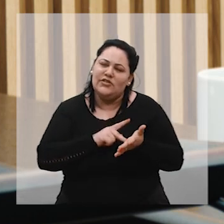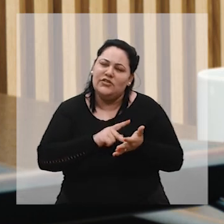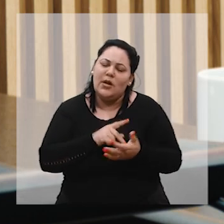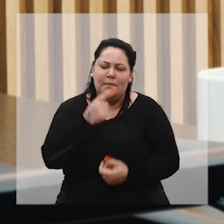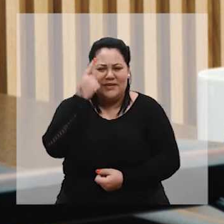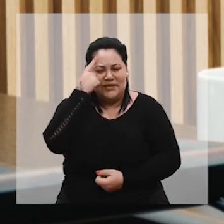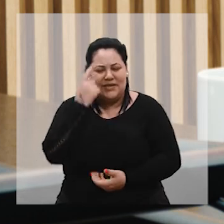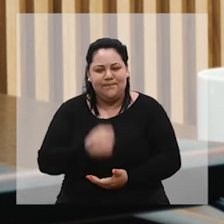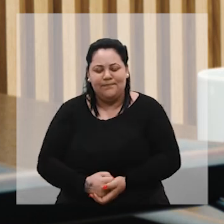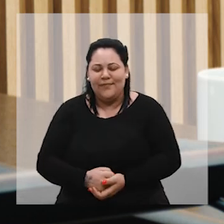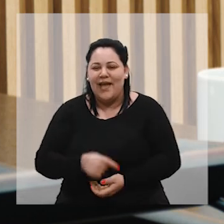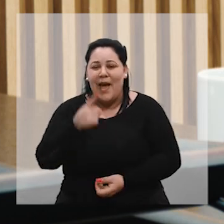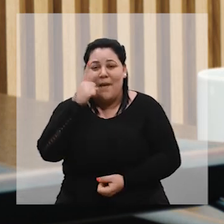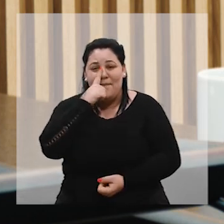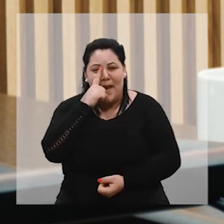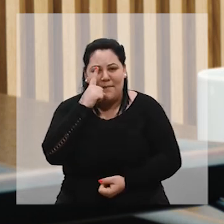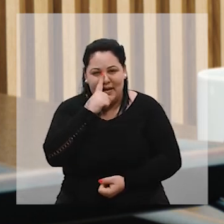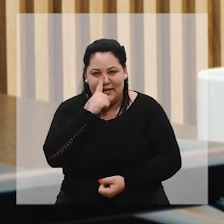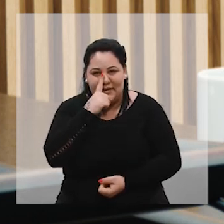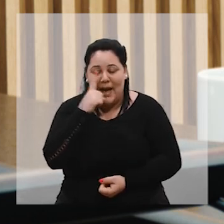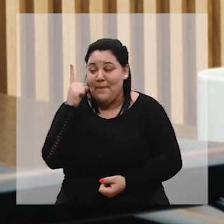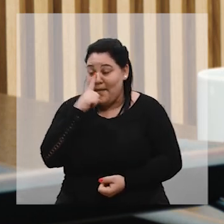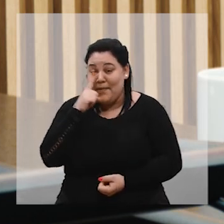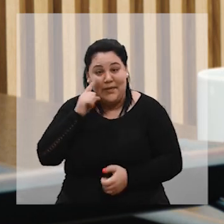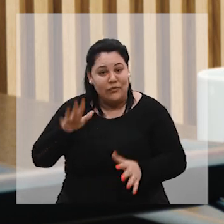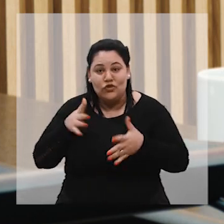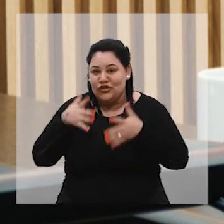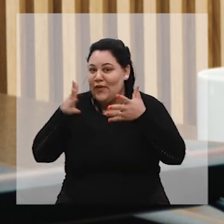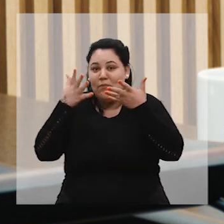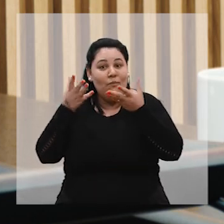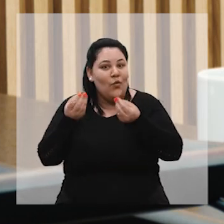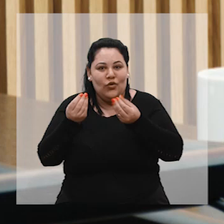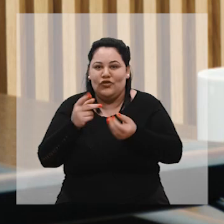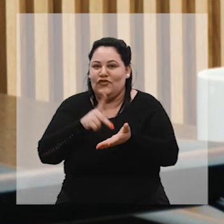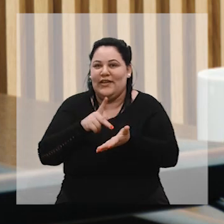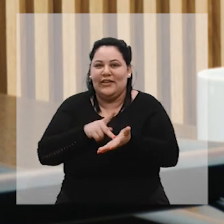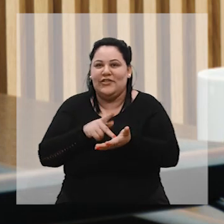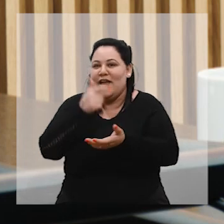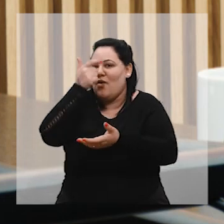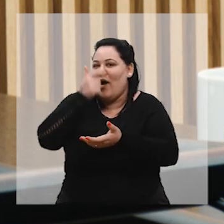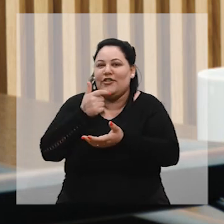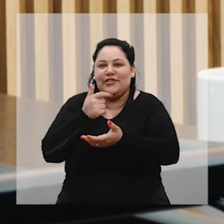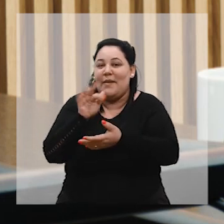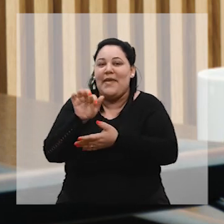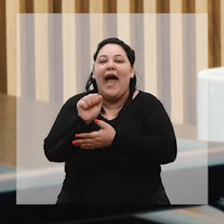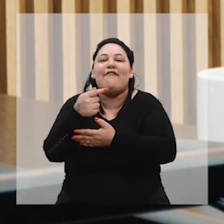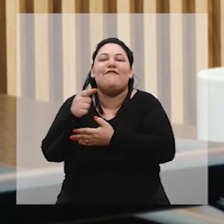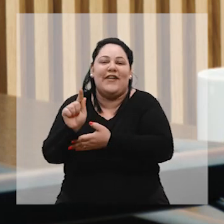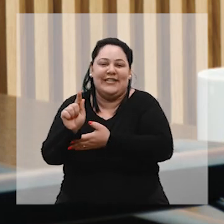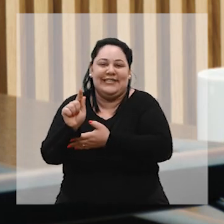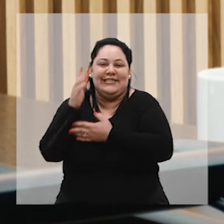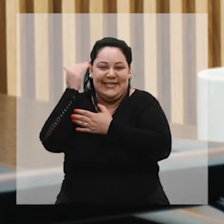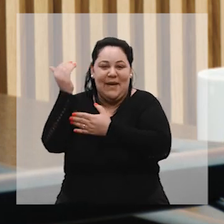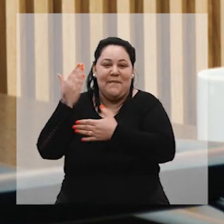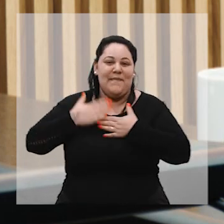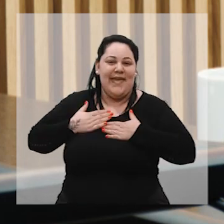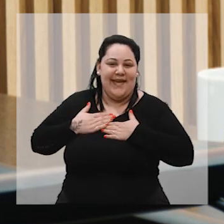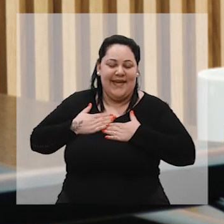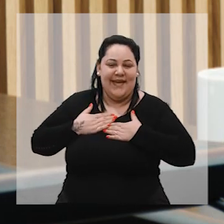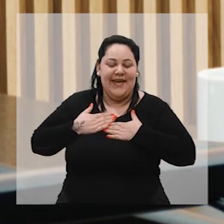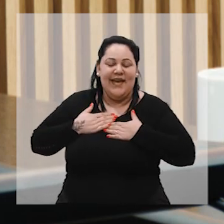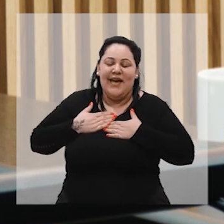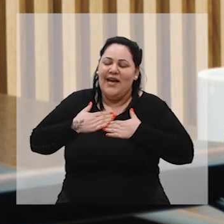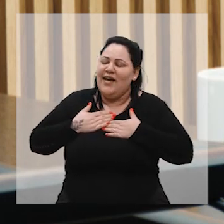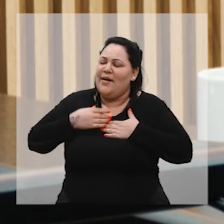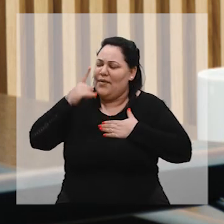mãe fez tanta coisa por ti. A minha mãe é muito incentivadora em mim, cara. Muito incentivadora. Eu acho que é a minha maior fã. A tua